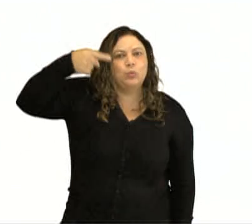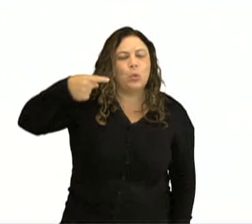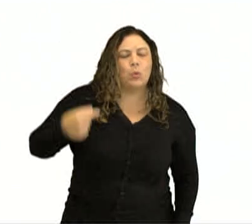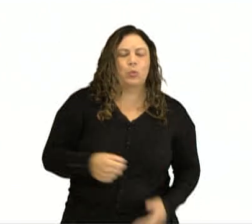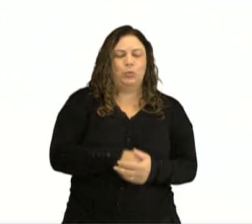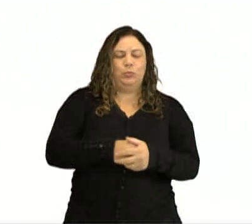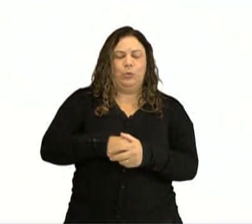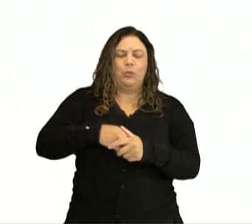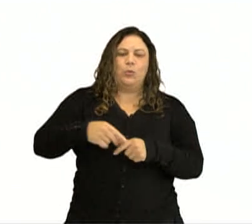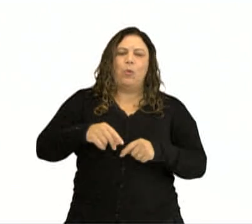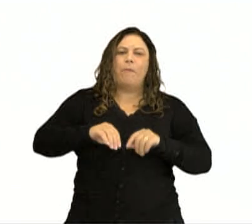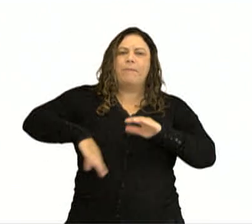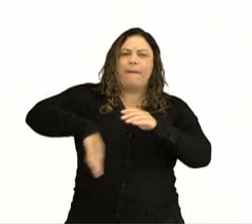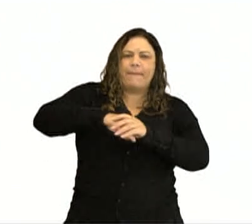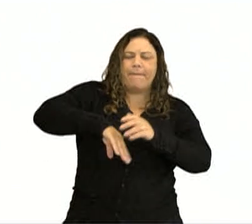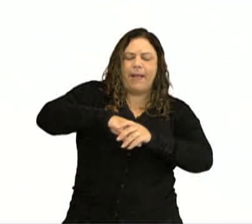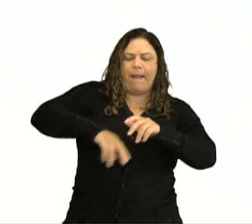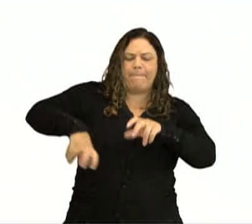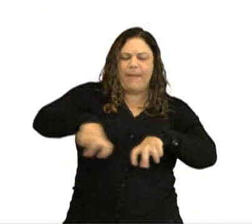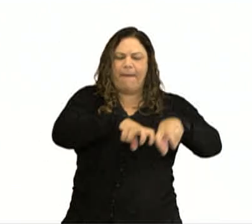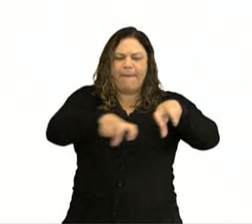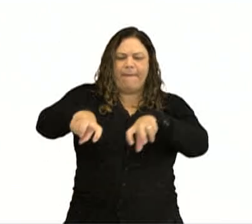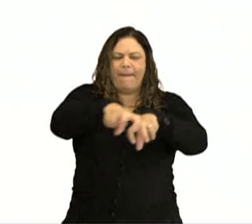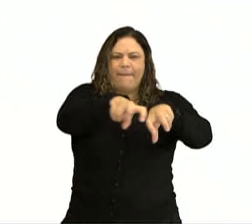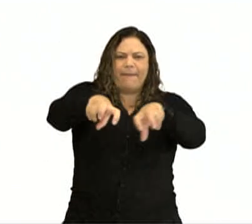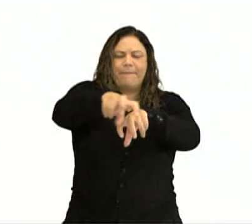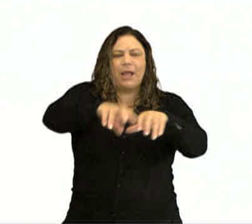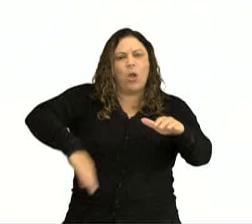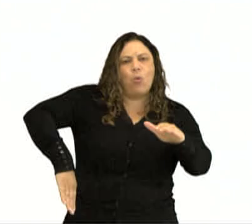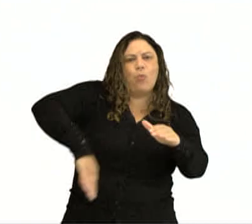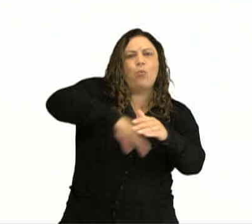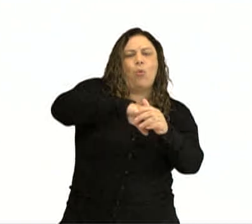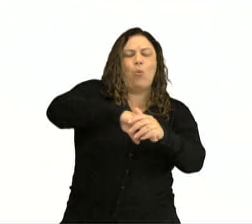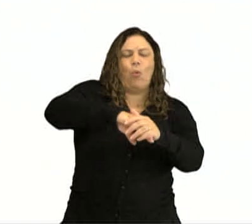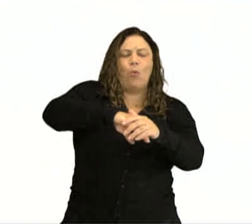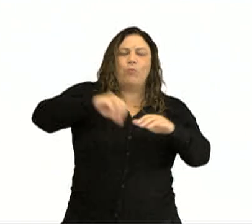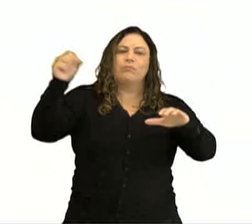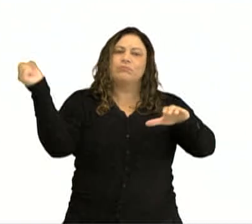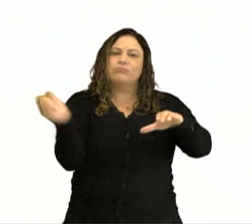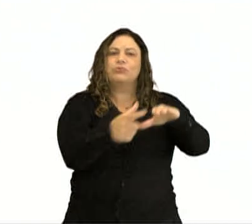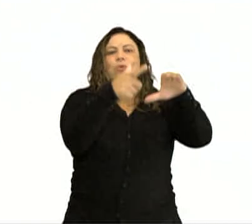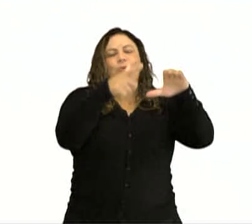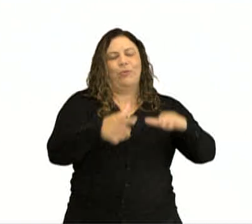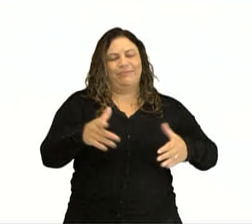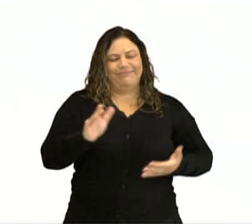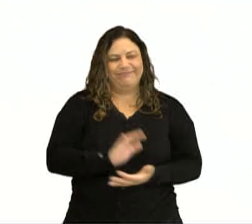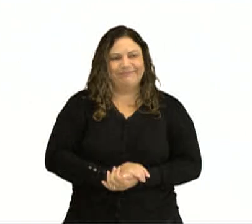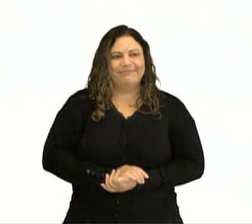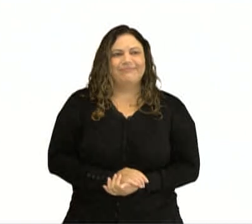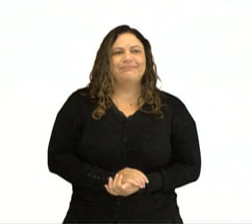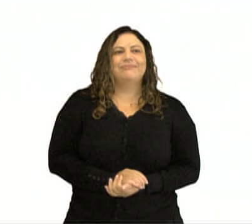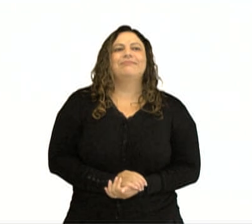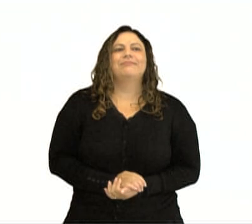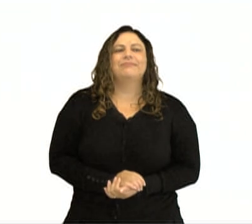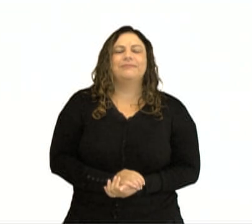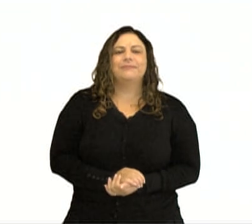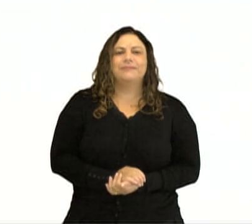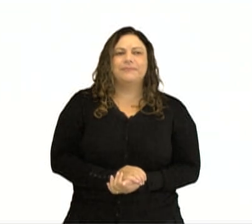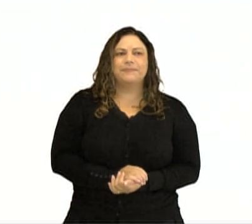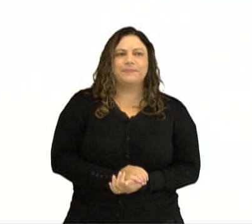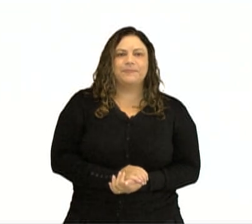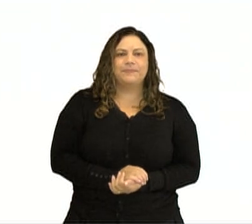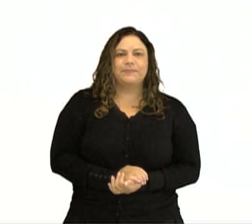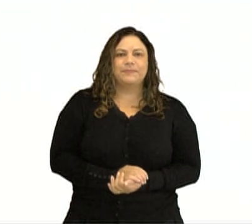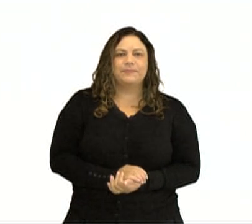driblou, escorregou, driblou, correu, parou, chutou. Gol, gol. Ok?